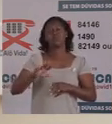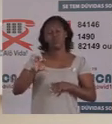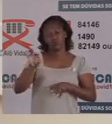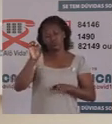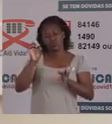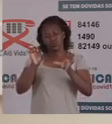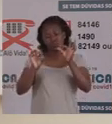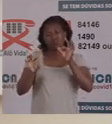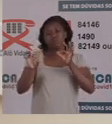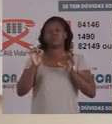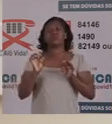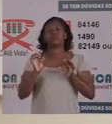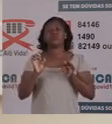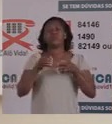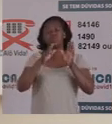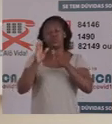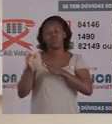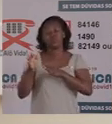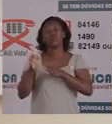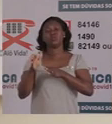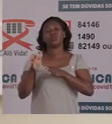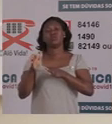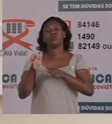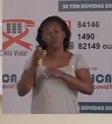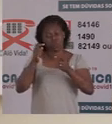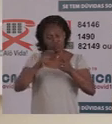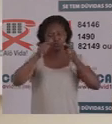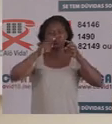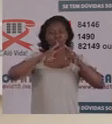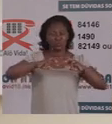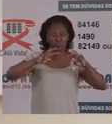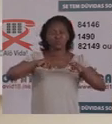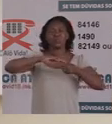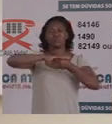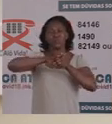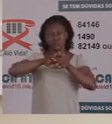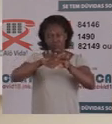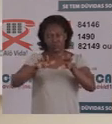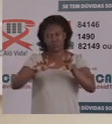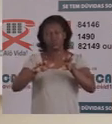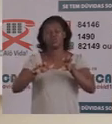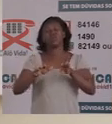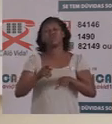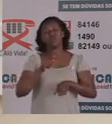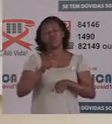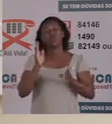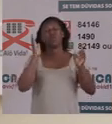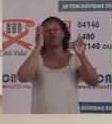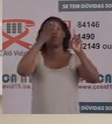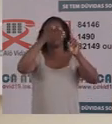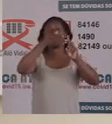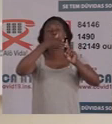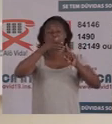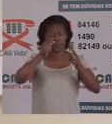selecionamos então pacientes para serem testados para o Covid-19. E isto, o objetivo deste tipo